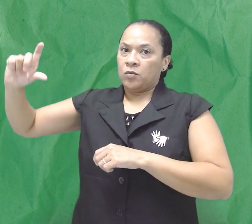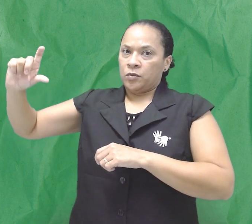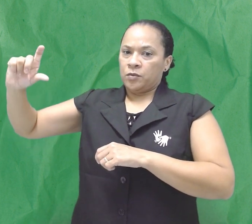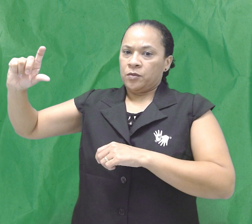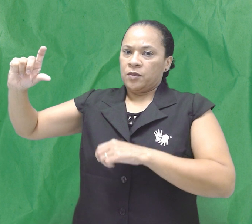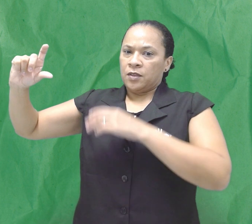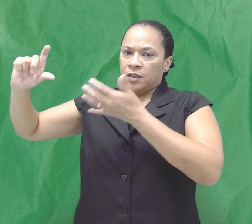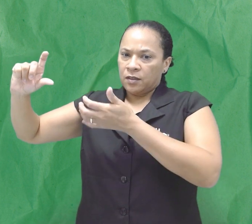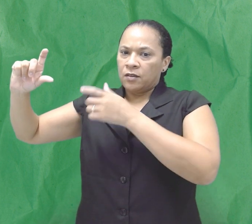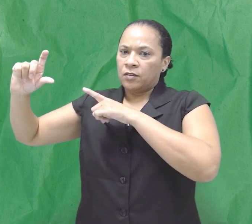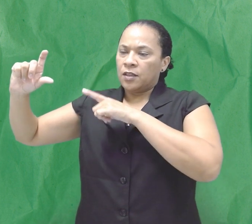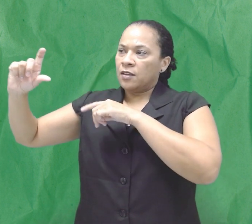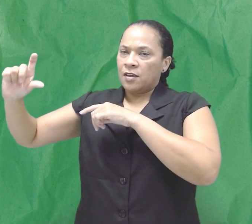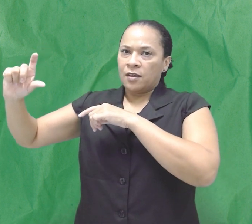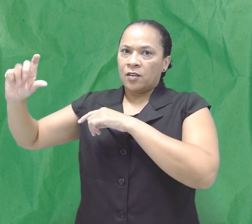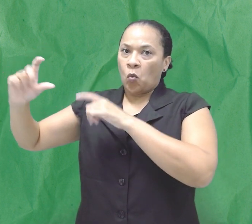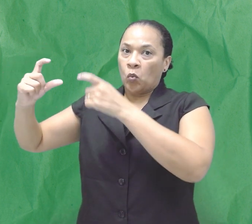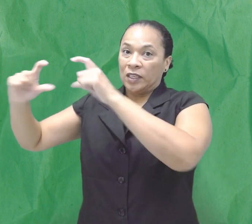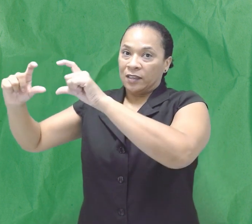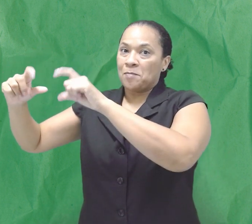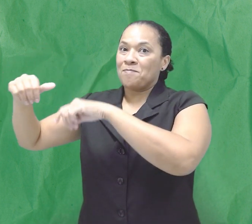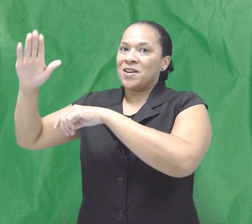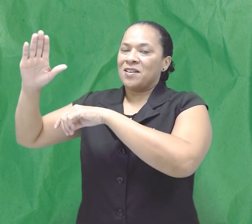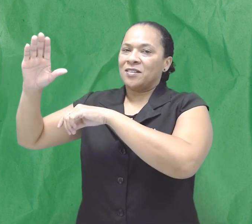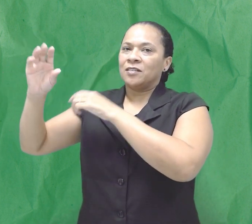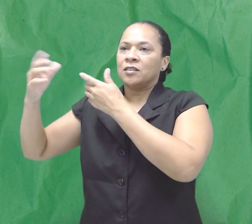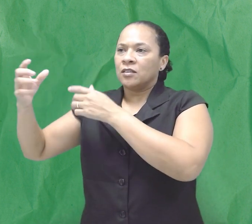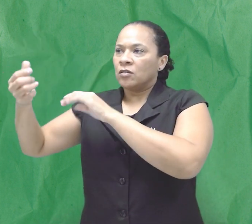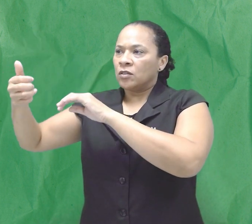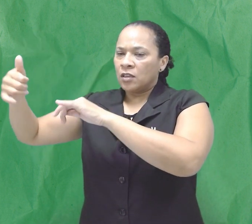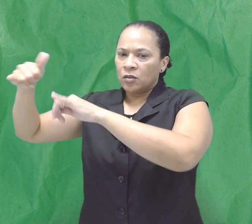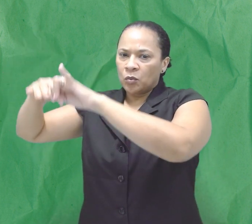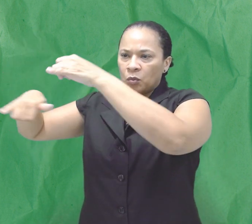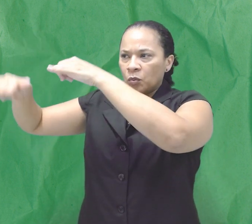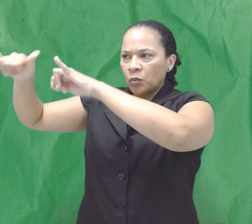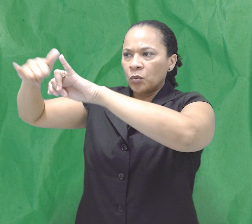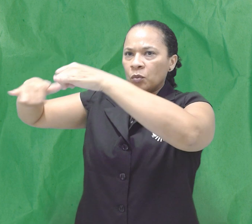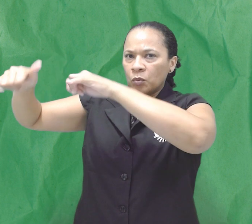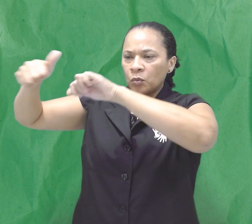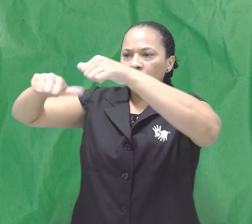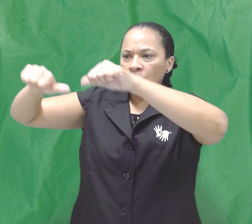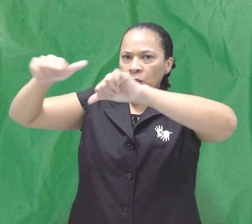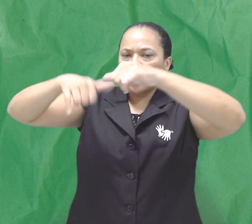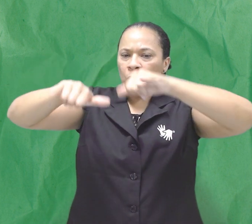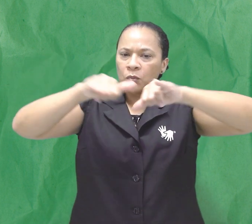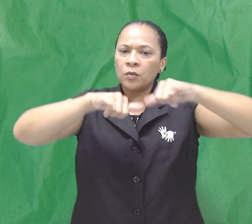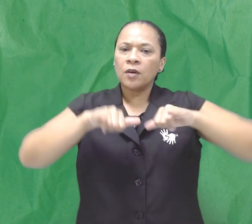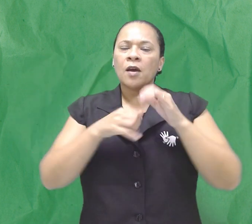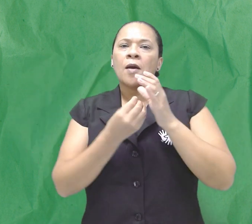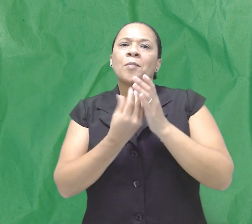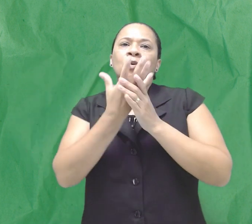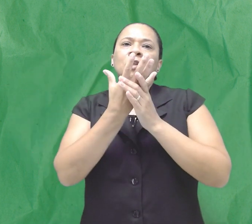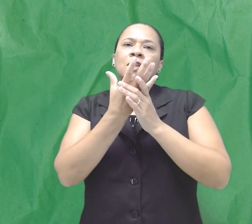então, a partir dessa solução mais concentrada, a partir da diluição, eu consigo produzir soluções